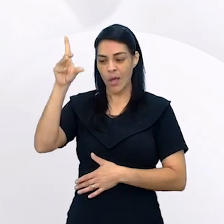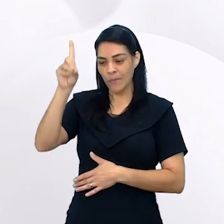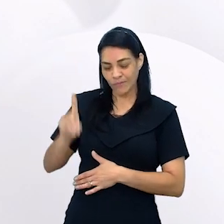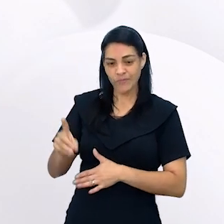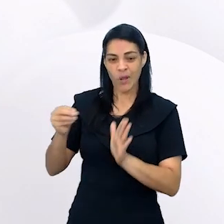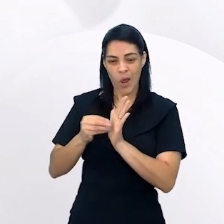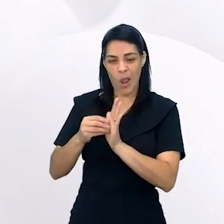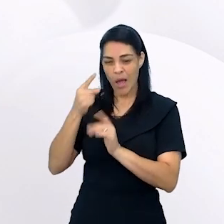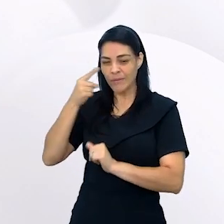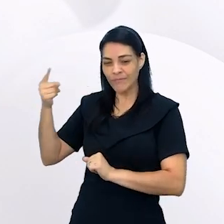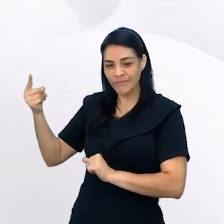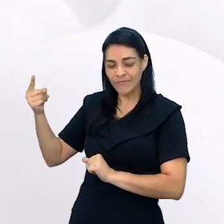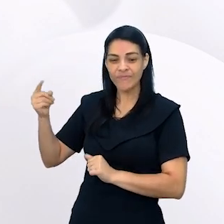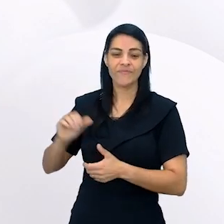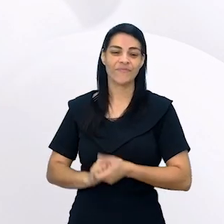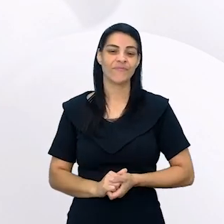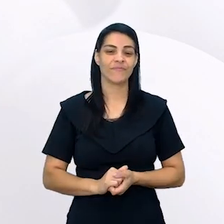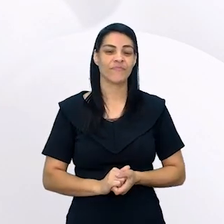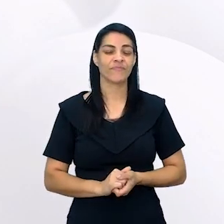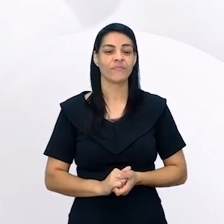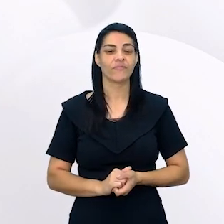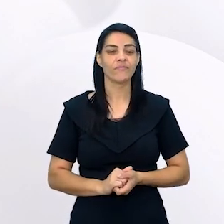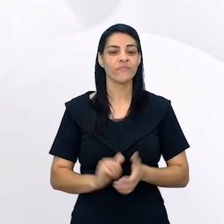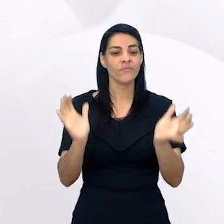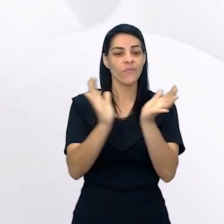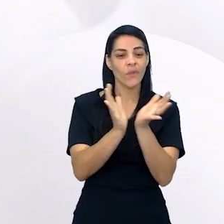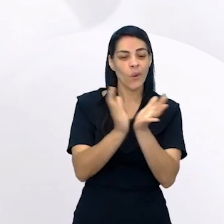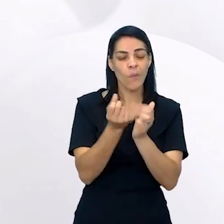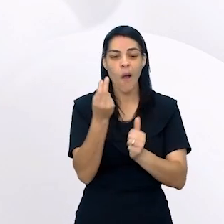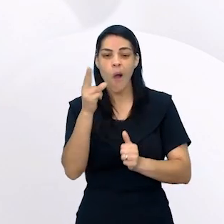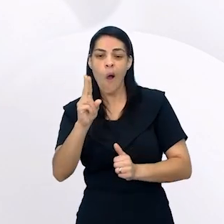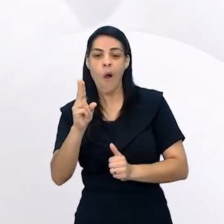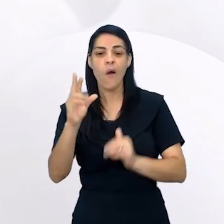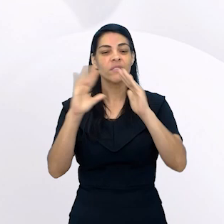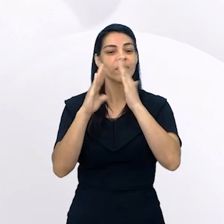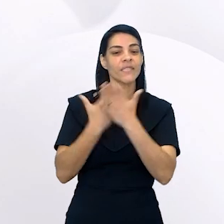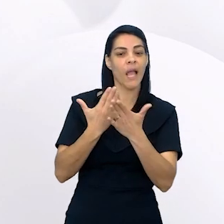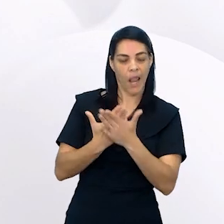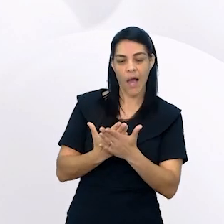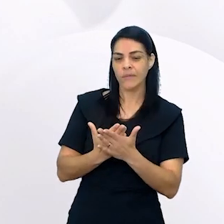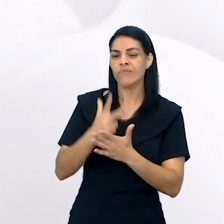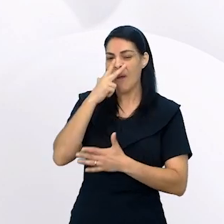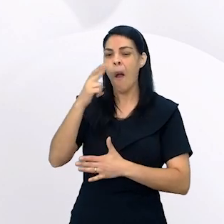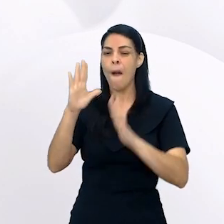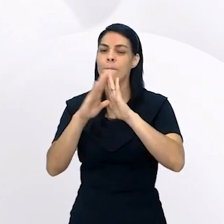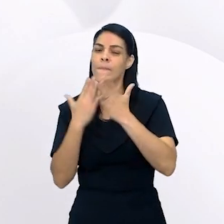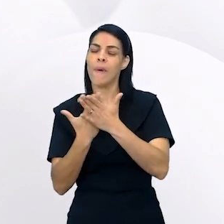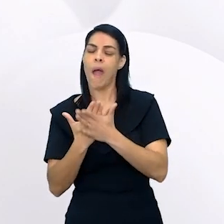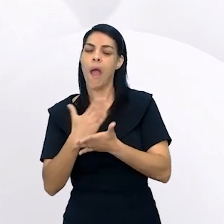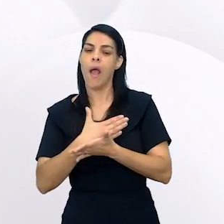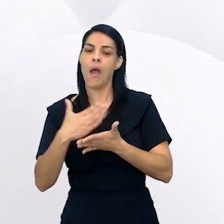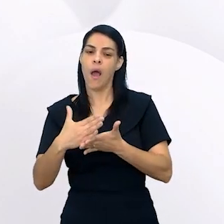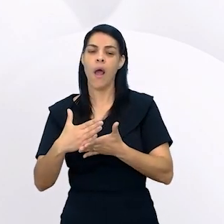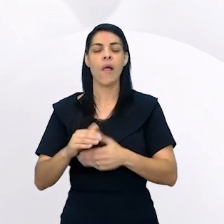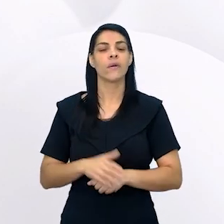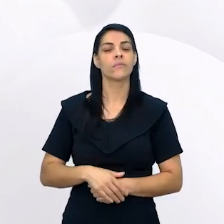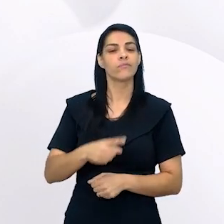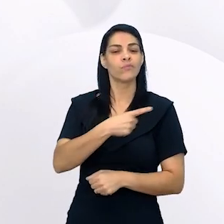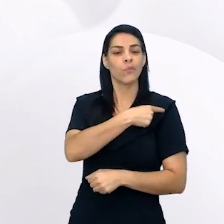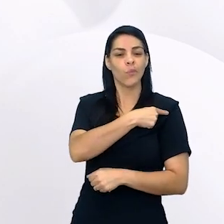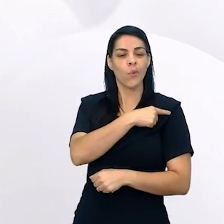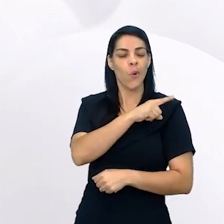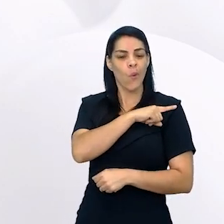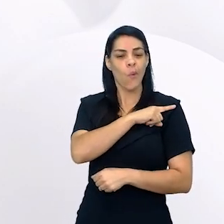turma ou escola né acho que a escola aí vocês vão colocar aí anos iniciais